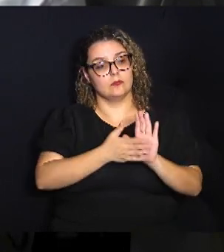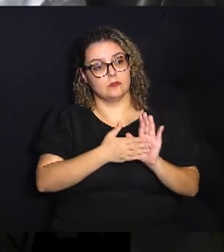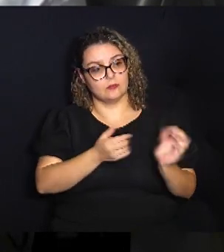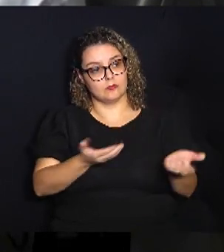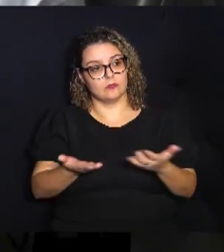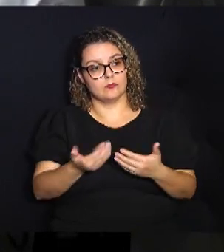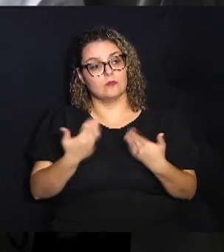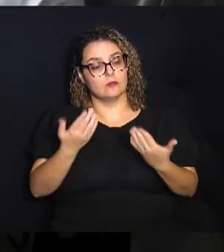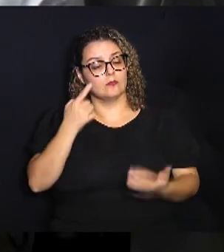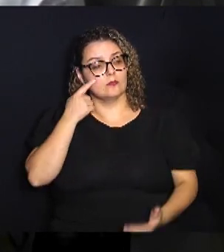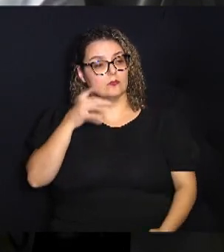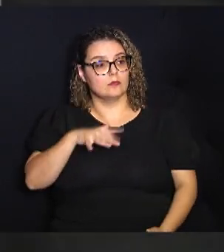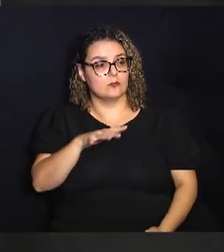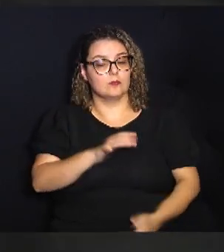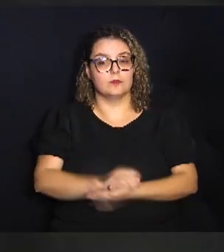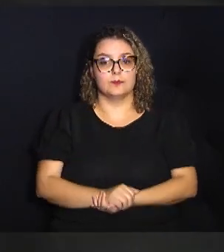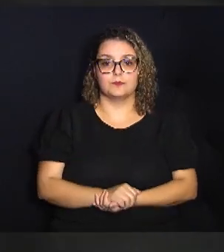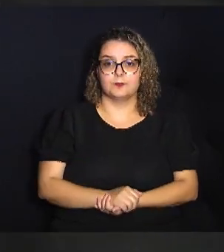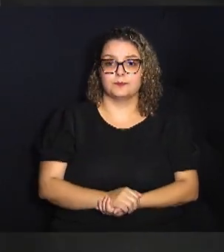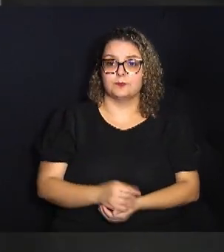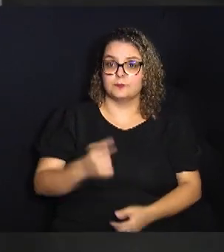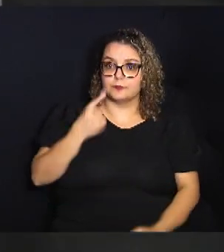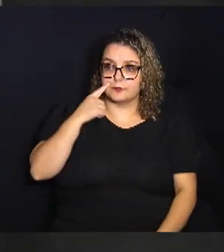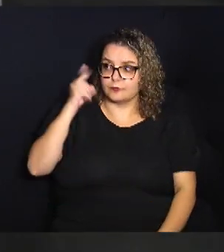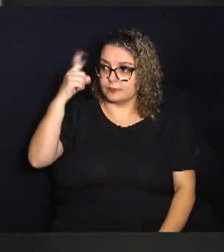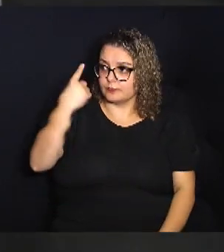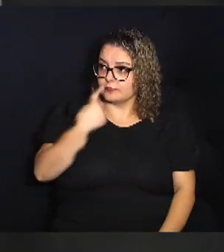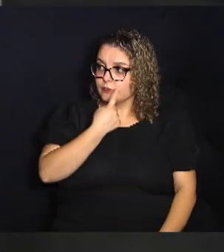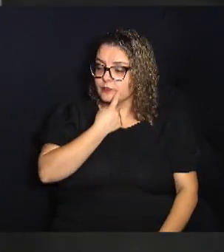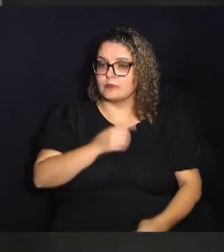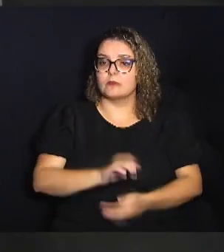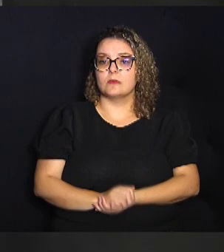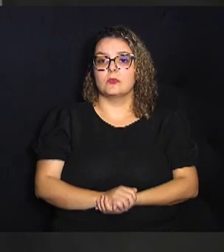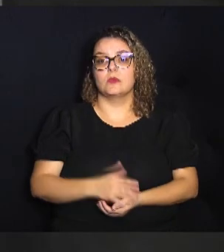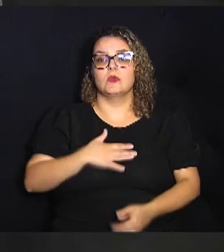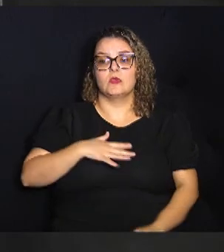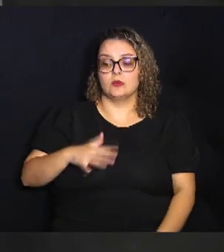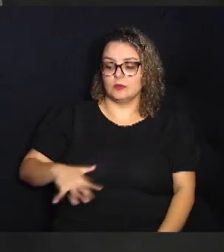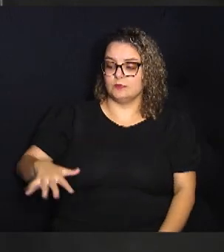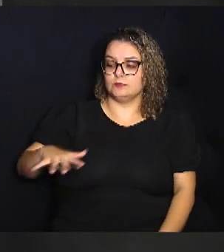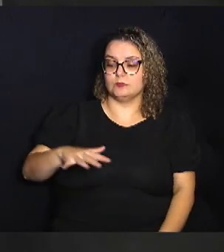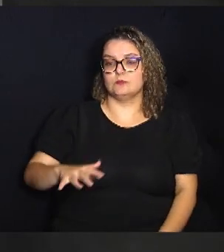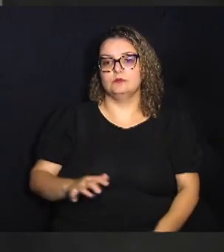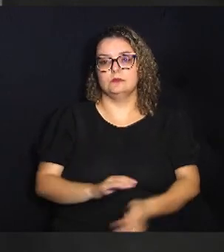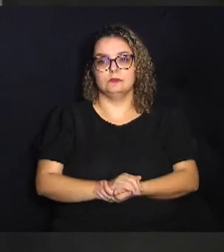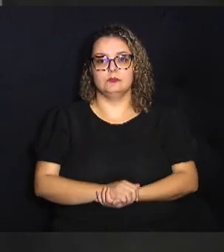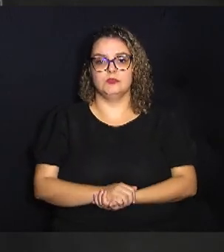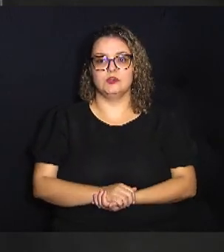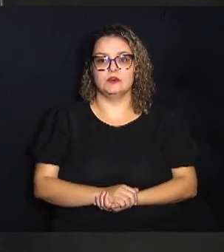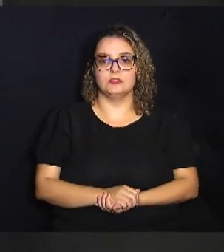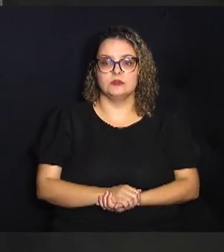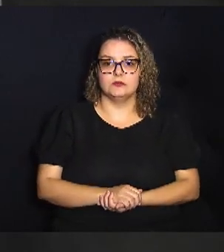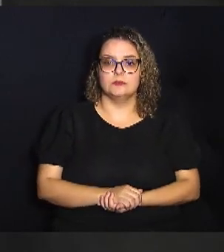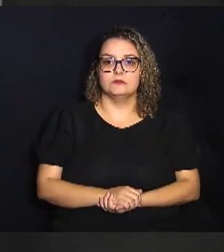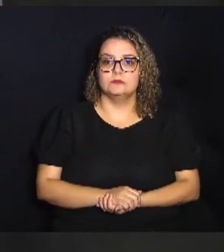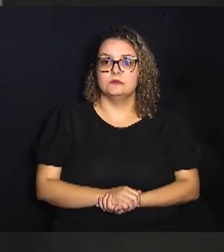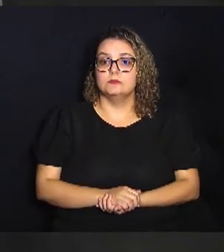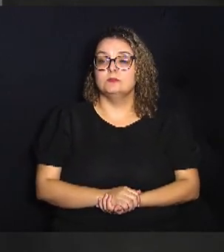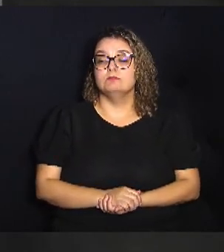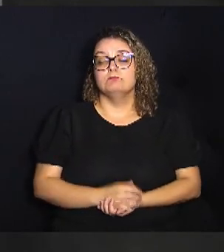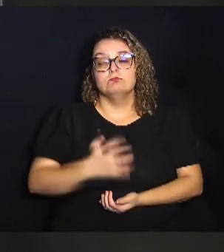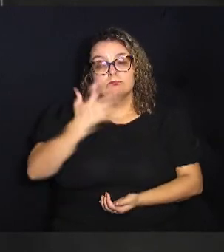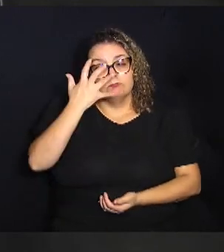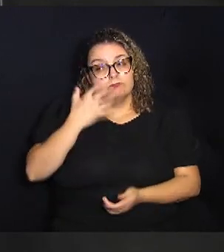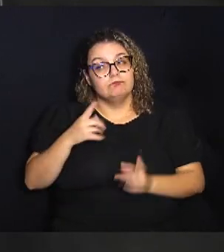apresentou? Olha, Amília, eu mesmo, lá na minha região, isso é um caso muito sério, que realmente está difícil de